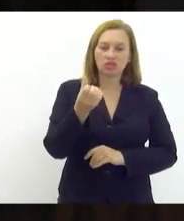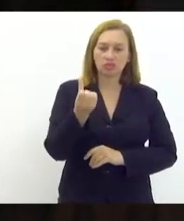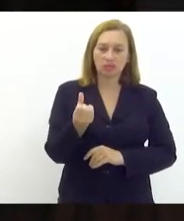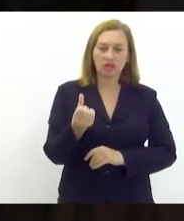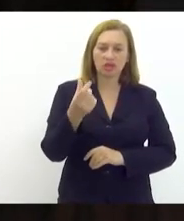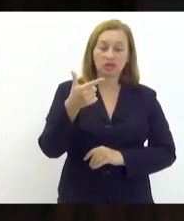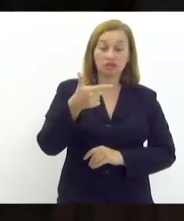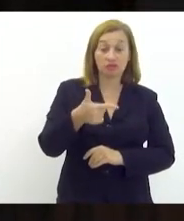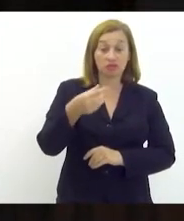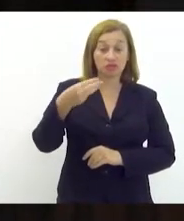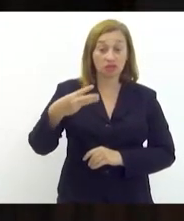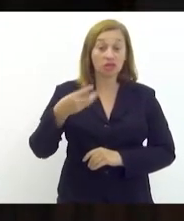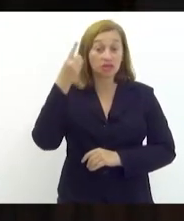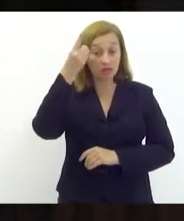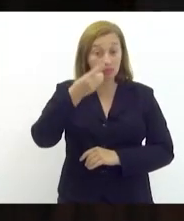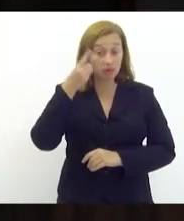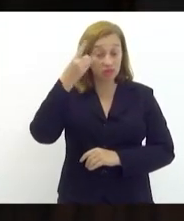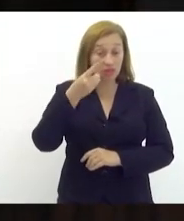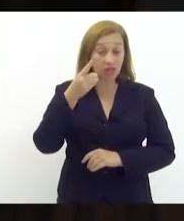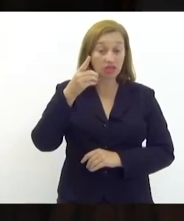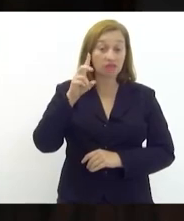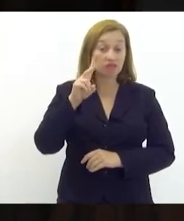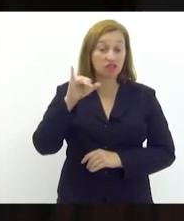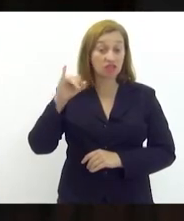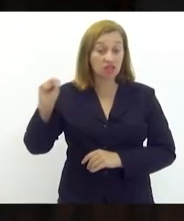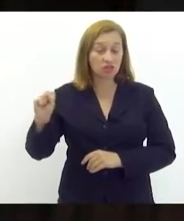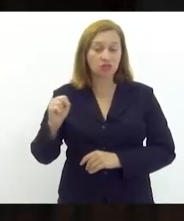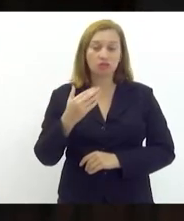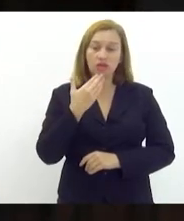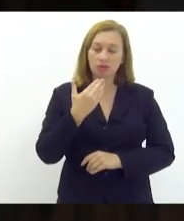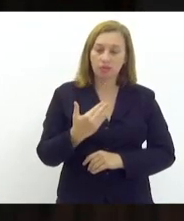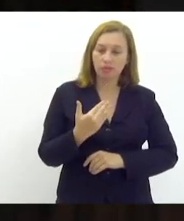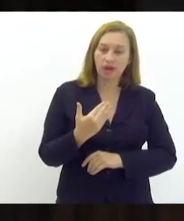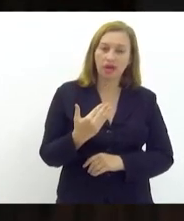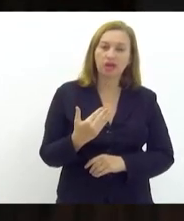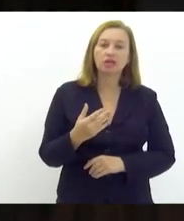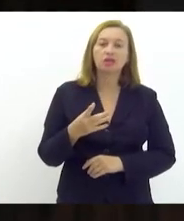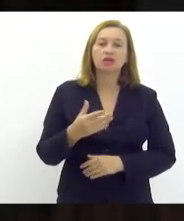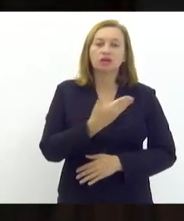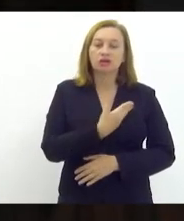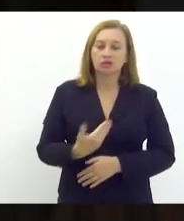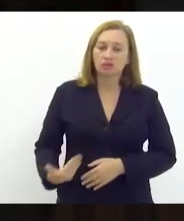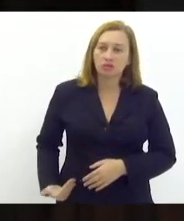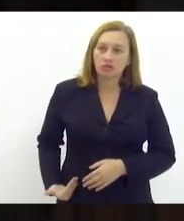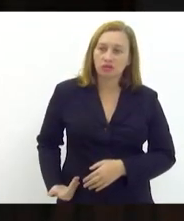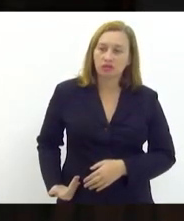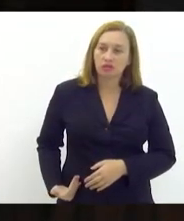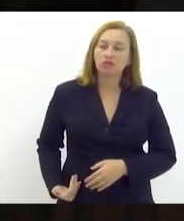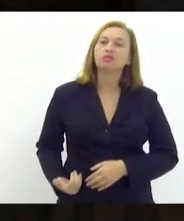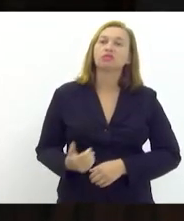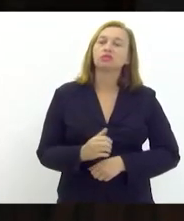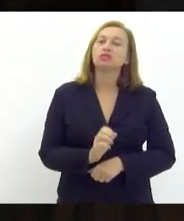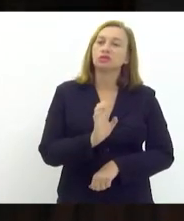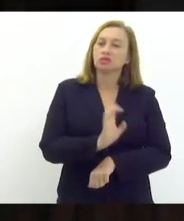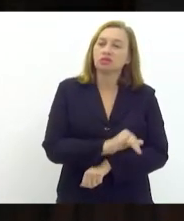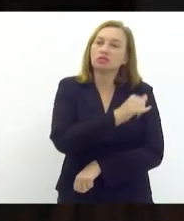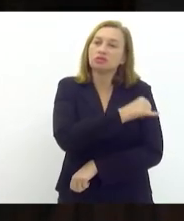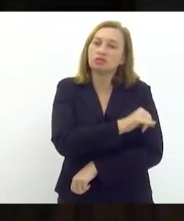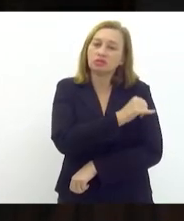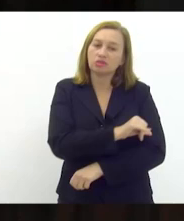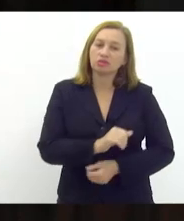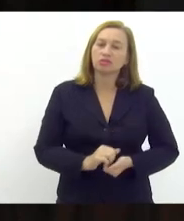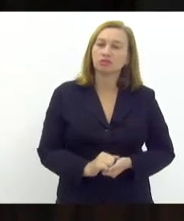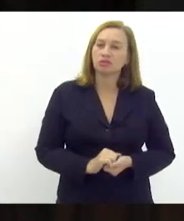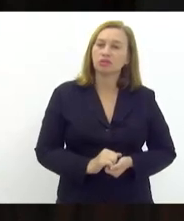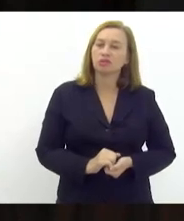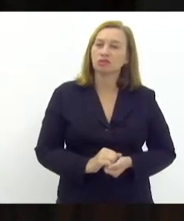de autoria do deputado Vinícius cozzolino que solicita ao Excelentíssimo Senhor governador em exercício no estado do Rio de Janeiro e